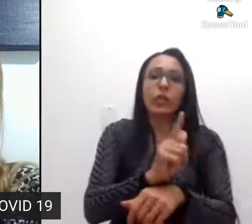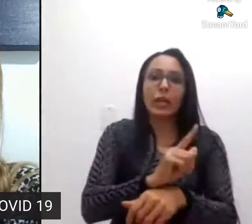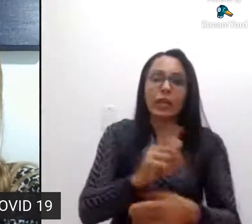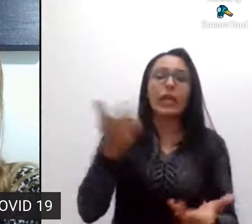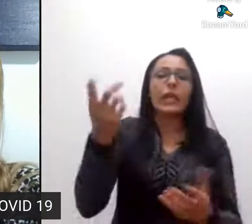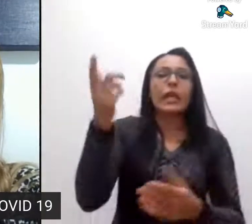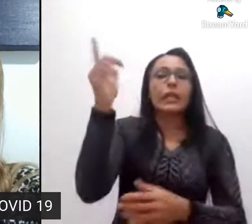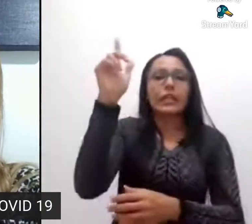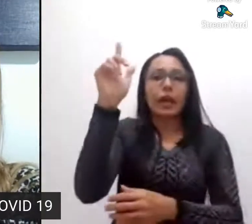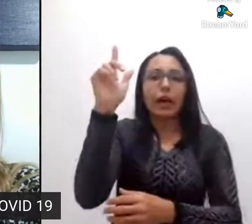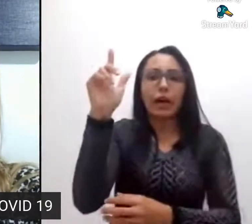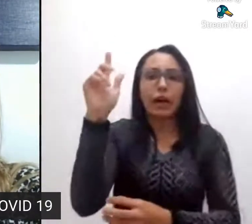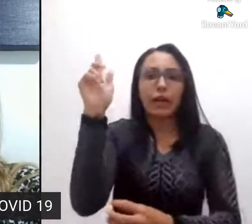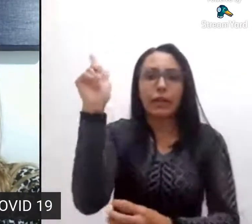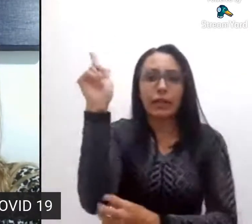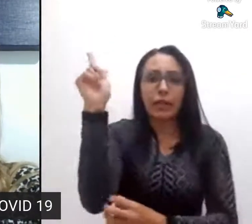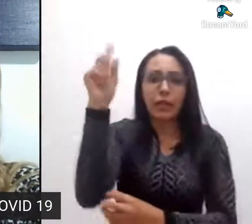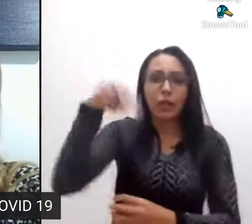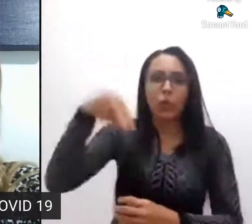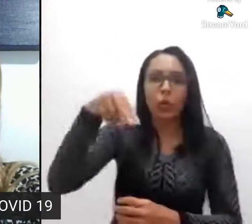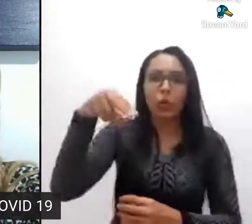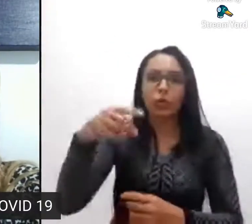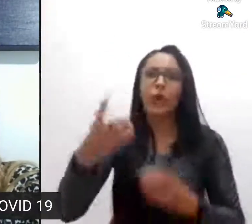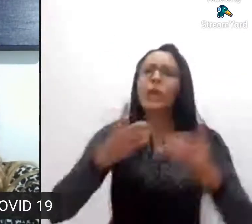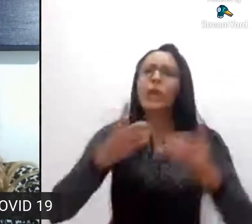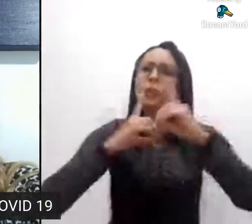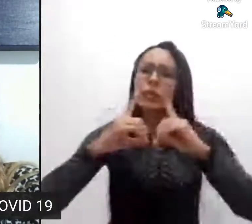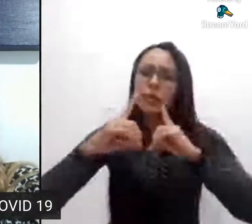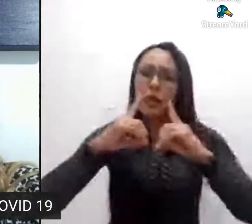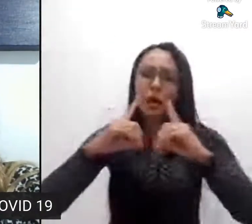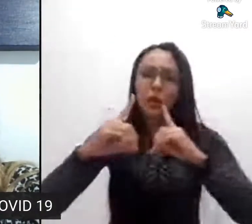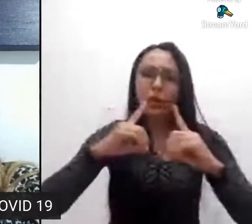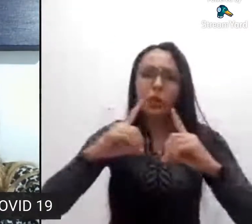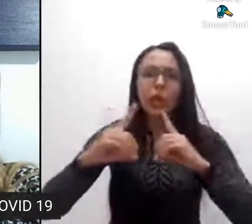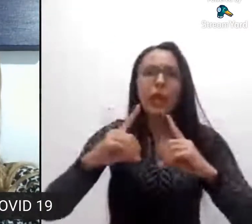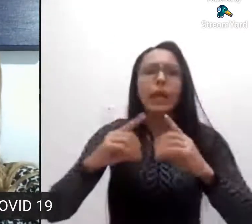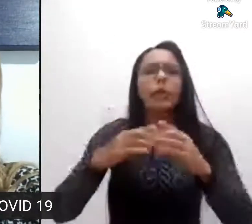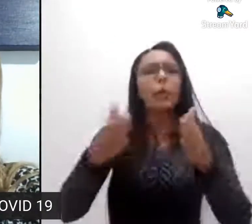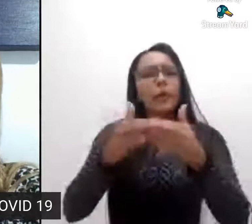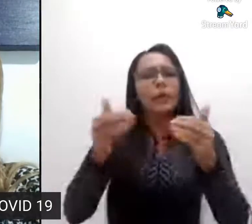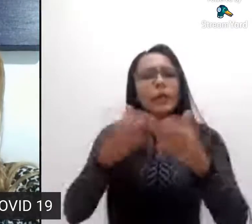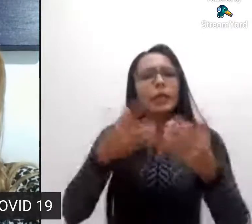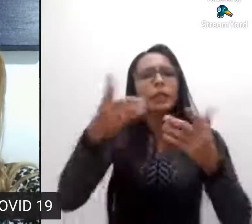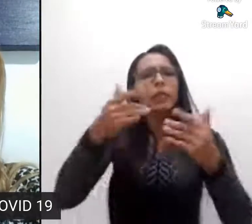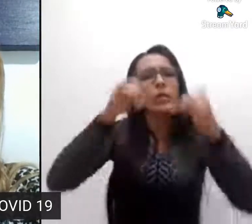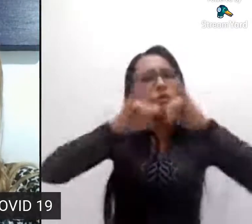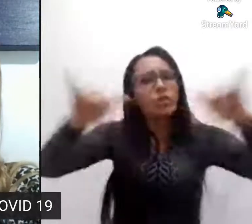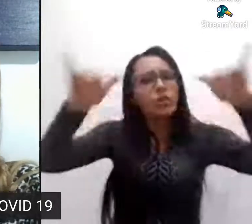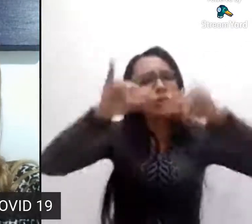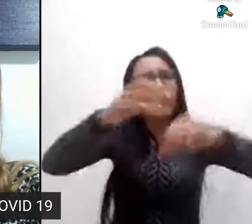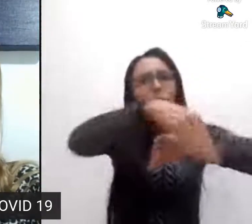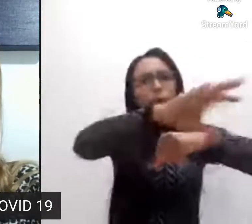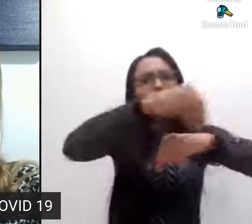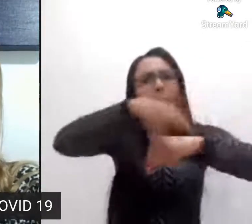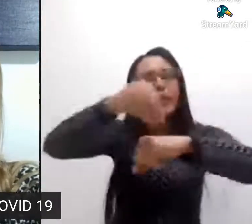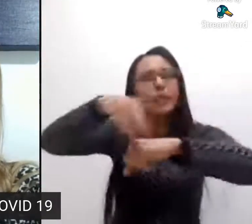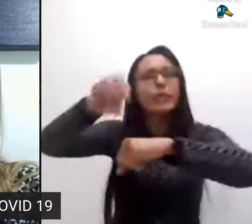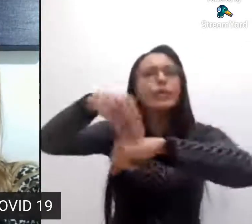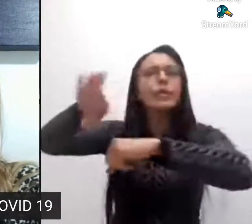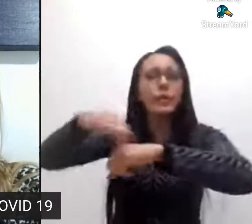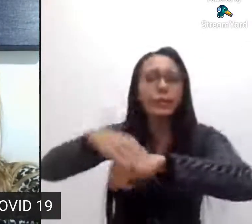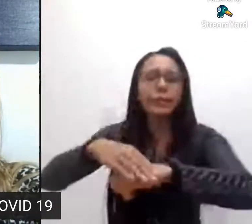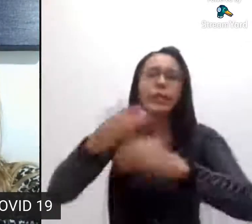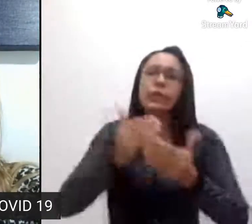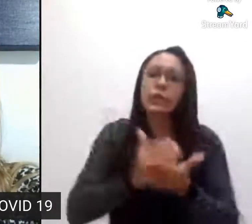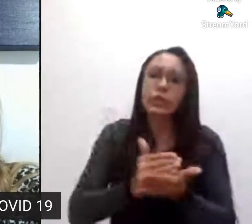vocês para esse momento de diálogo. Queria pedir que vocês avisem, né, a todos que nós estamos iniciando. Vai ser um